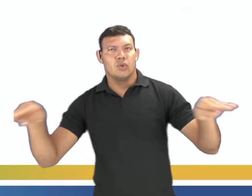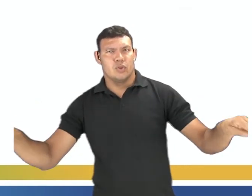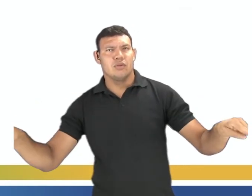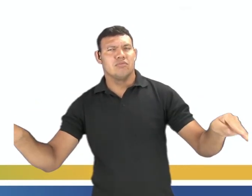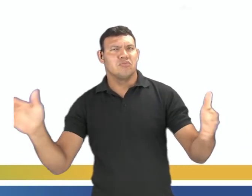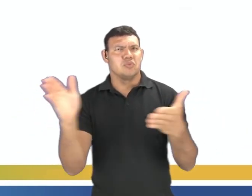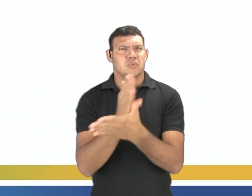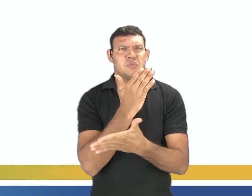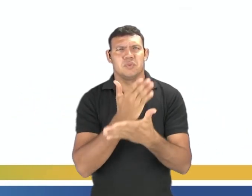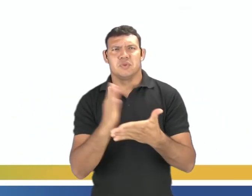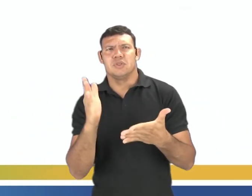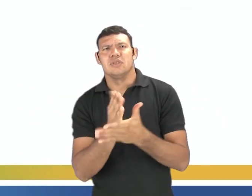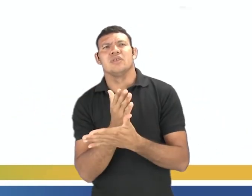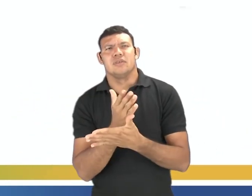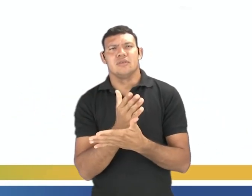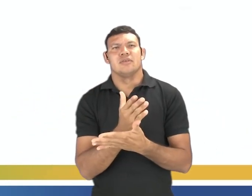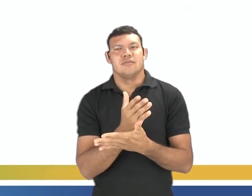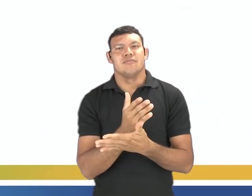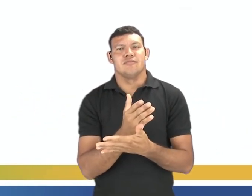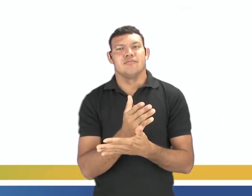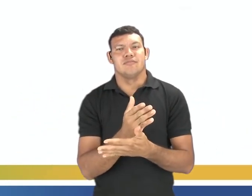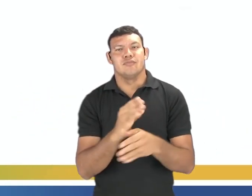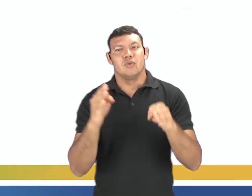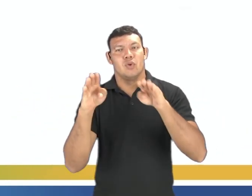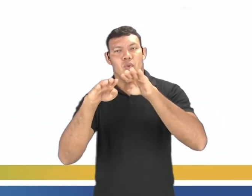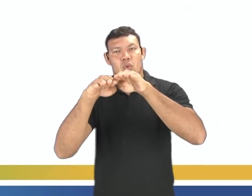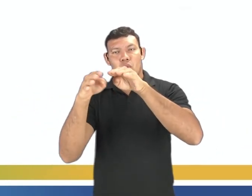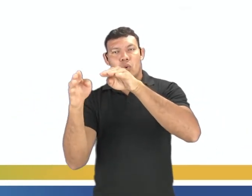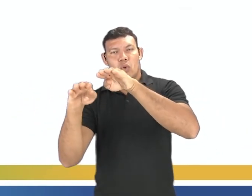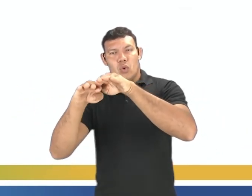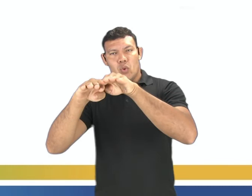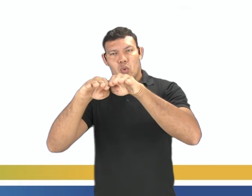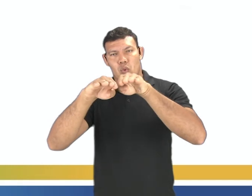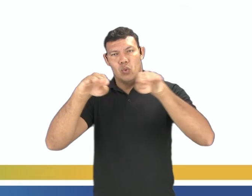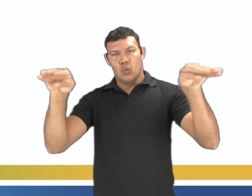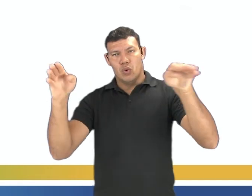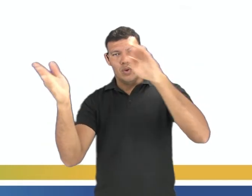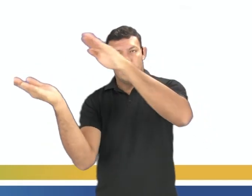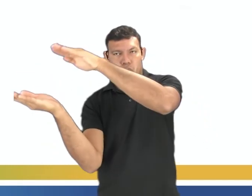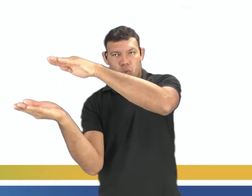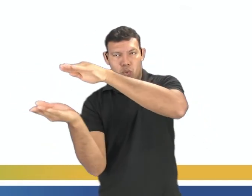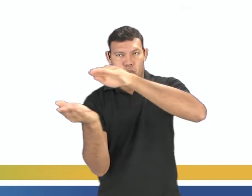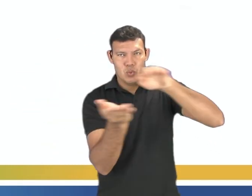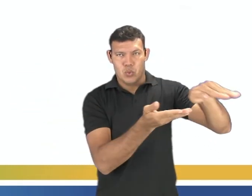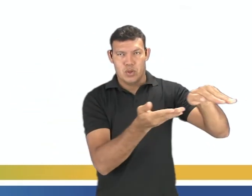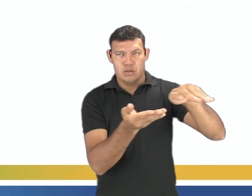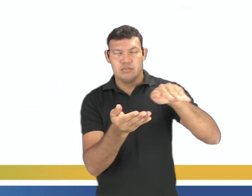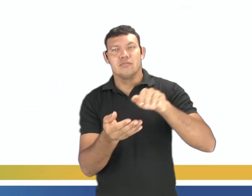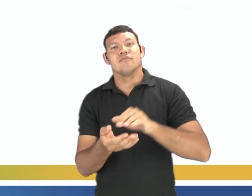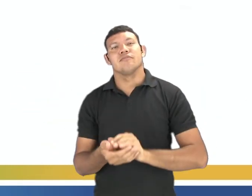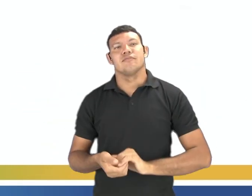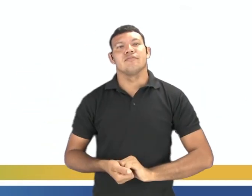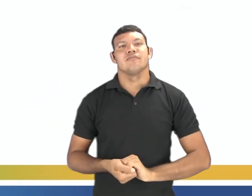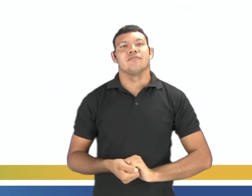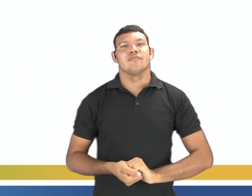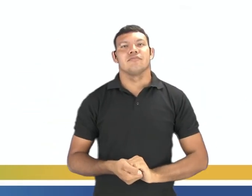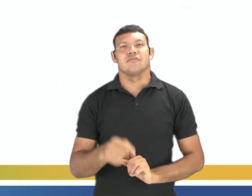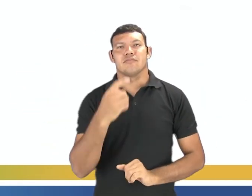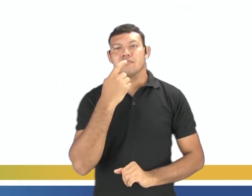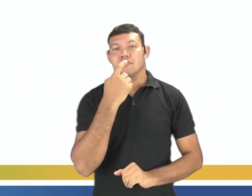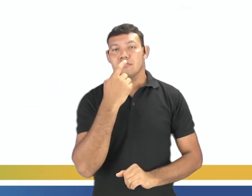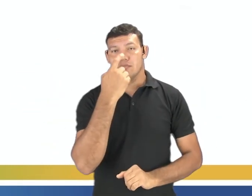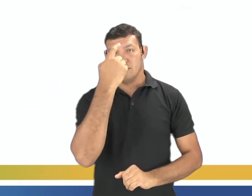paralelo qualquer reta de uma delas é paralela ao outro nós vamos a figura para vocês visualizarem